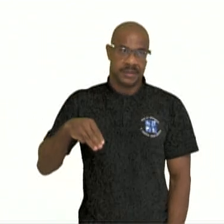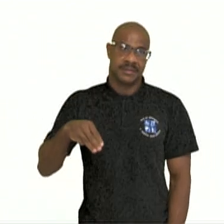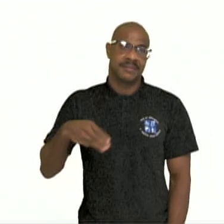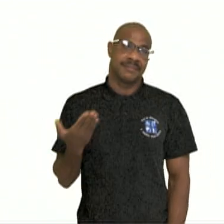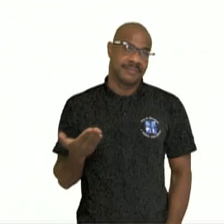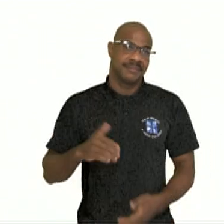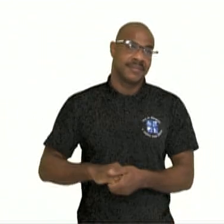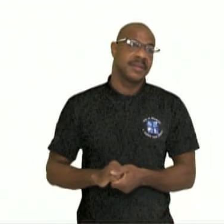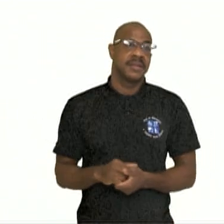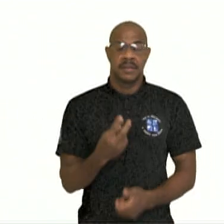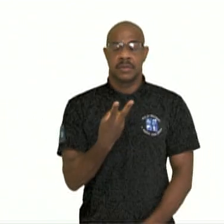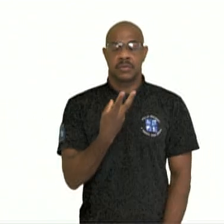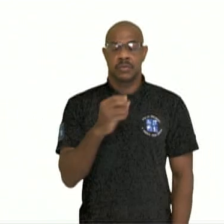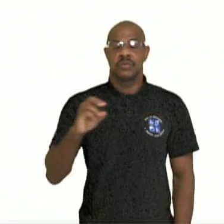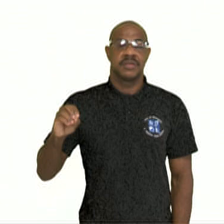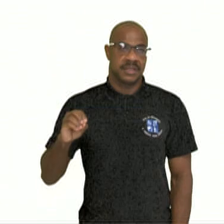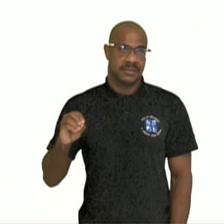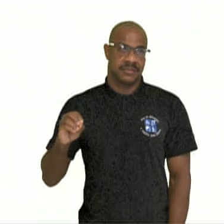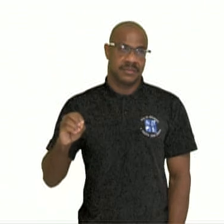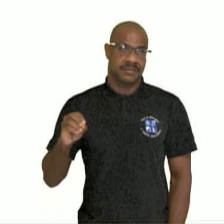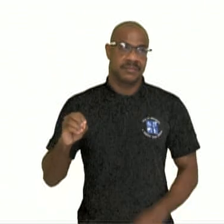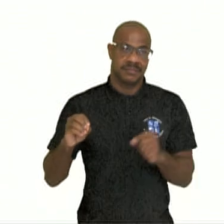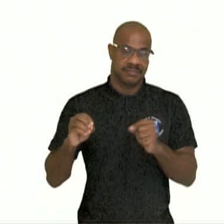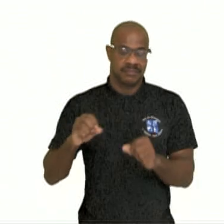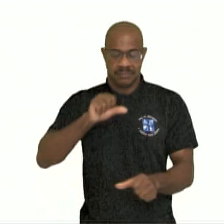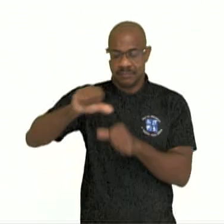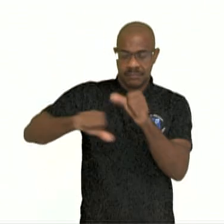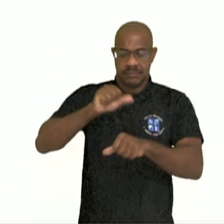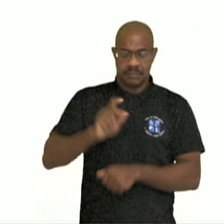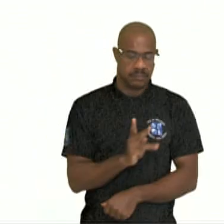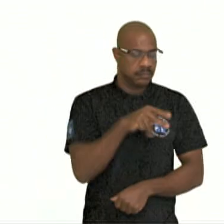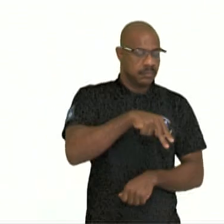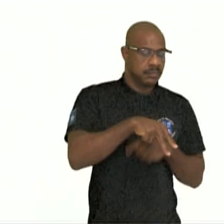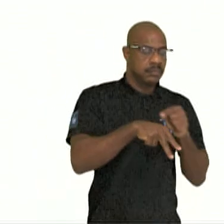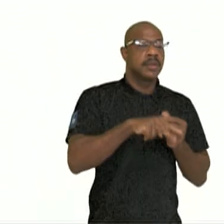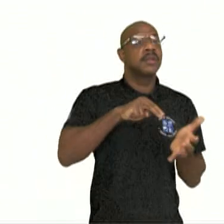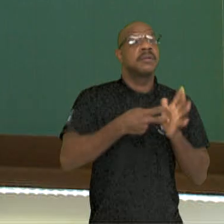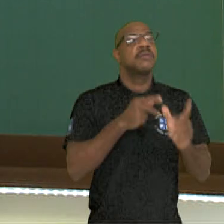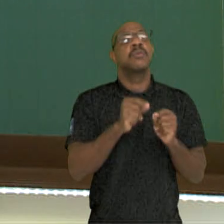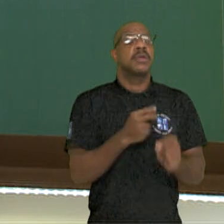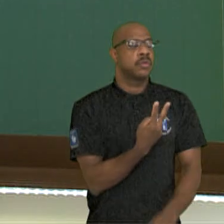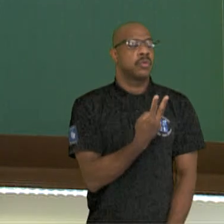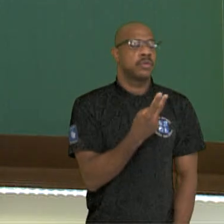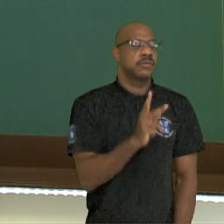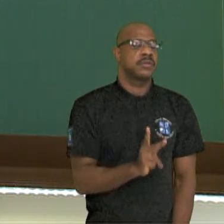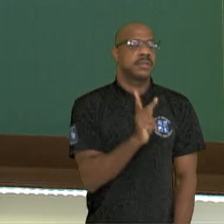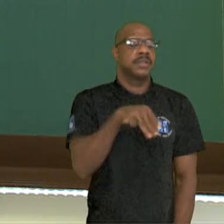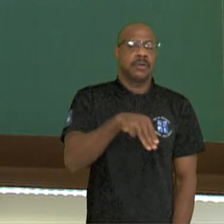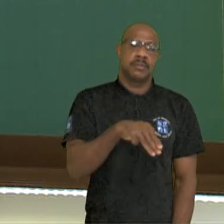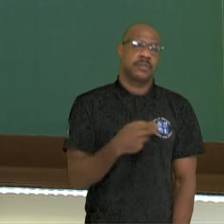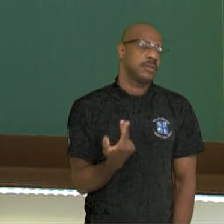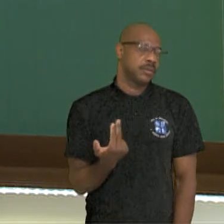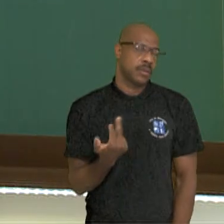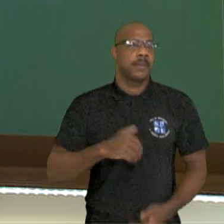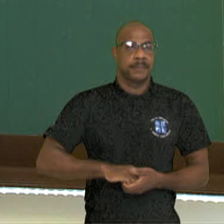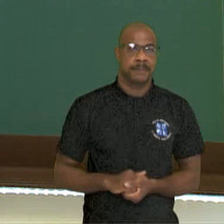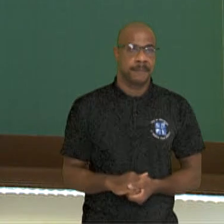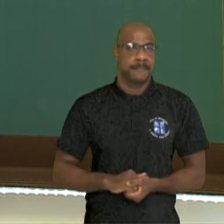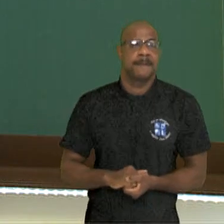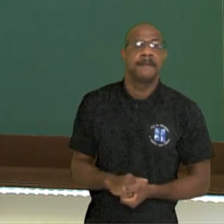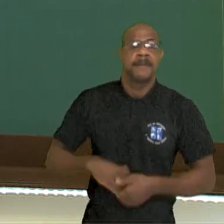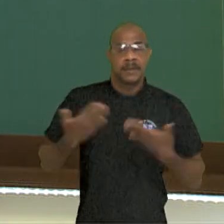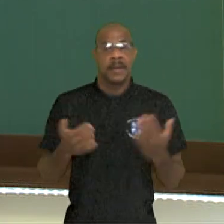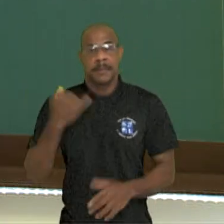200 mil centímetros são, ao serem transformados em quilômetros, representam 2 quilômetros na realidade.